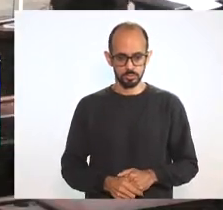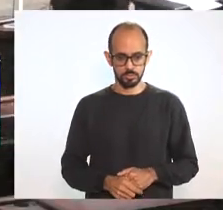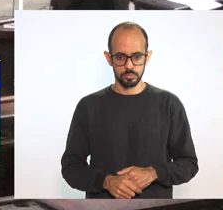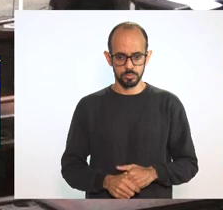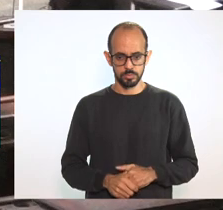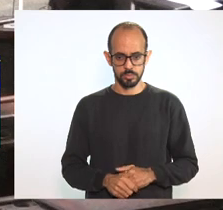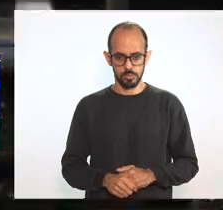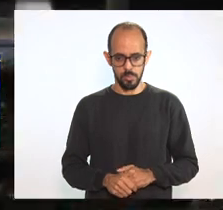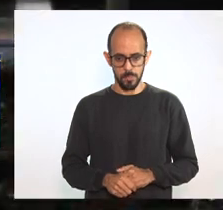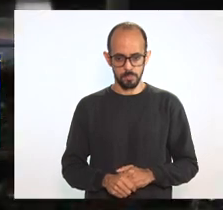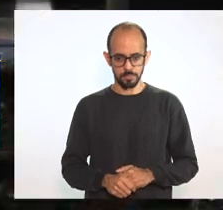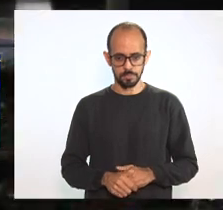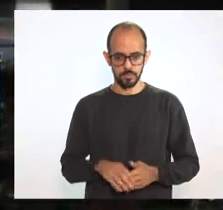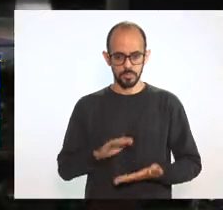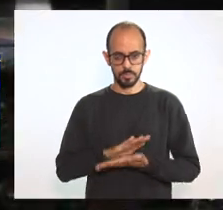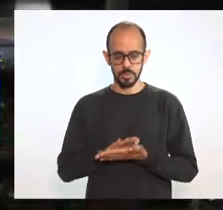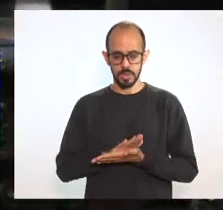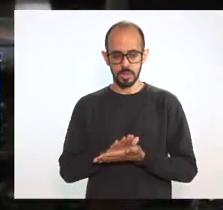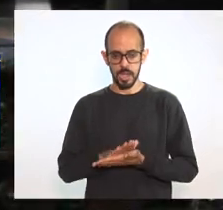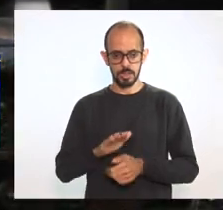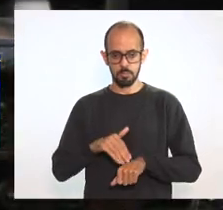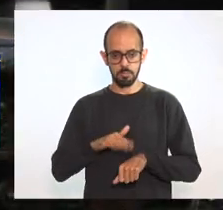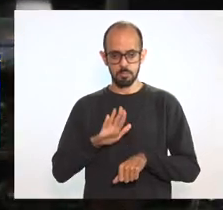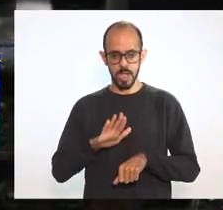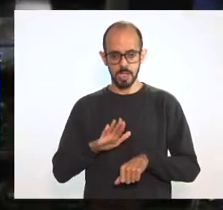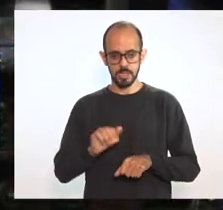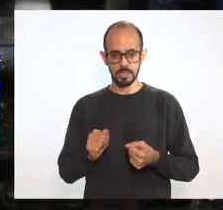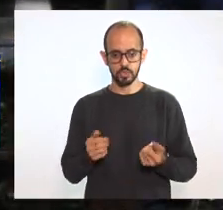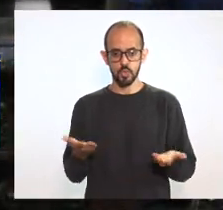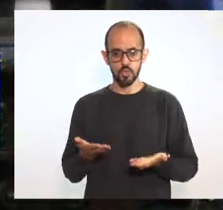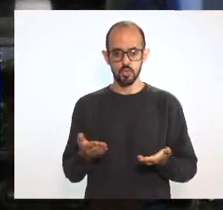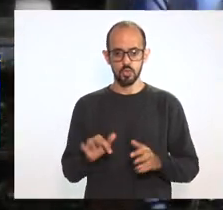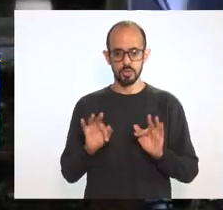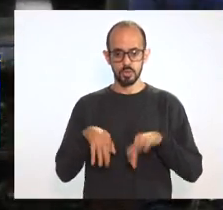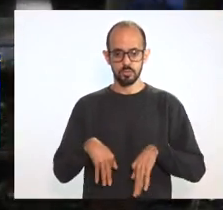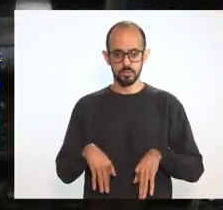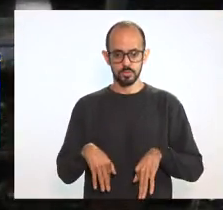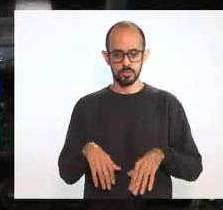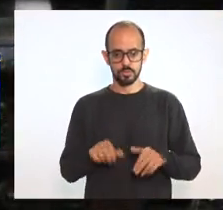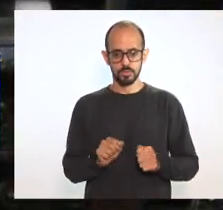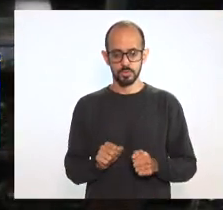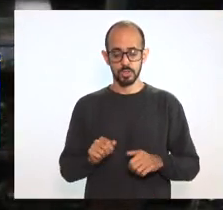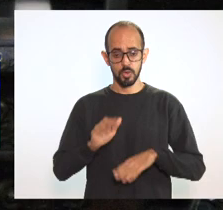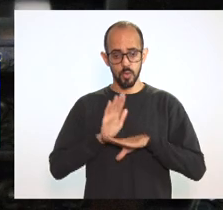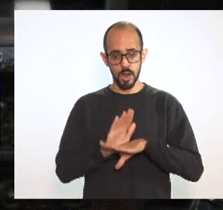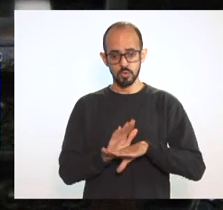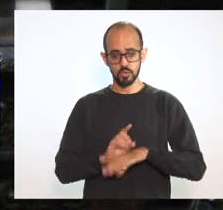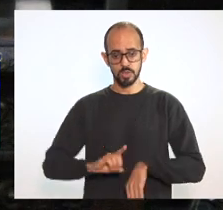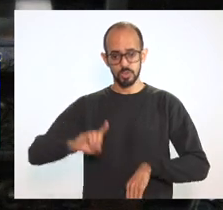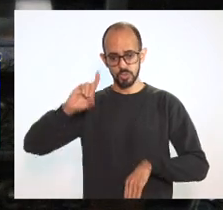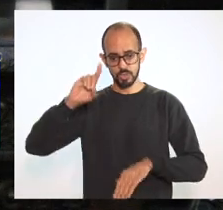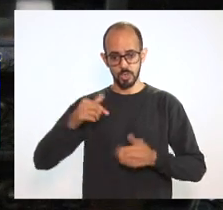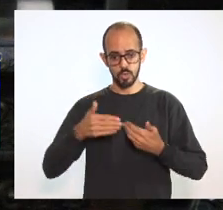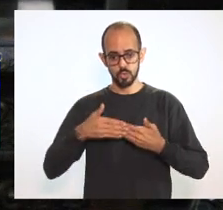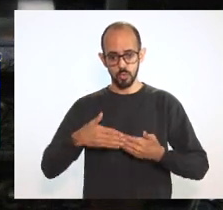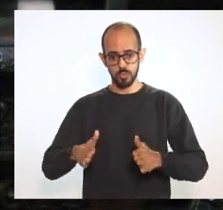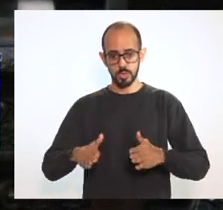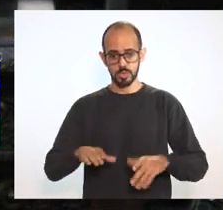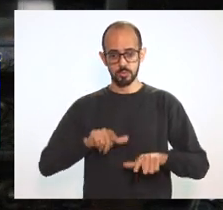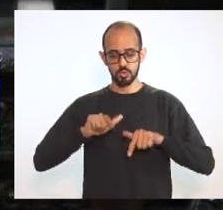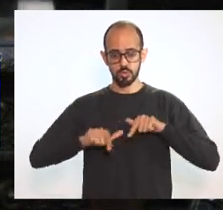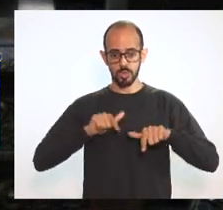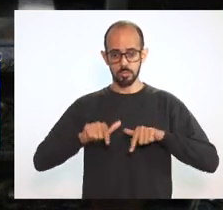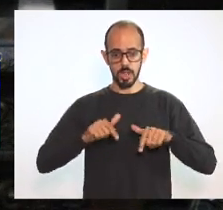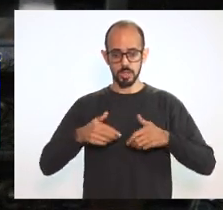Ok. Nada mais a tratar na segunda sessão extraordinária, mesmo está encerrada. Havendo número legal sobre a proteção de Deus, iniciamos o nosso trabalho. Está